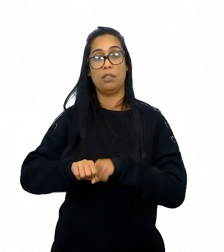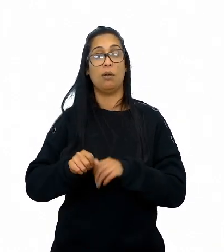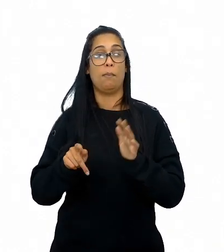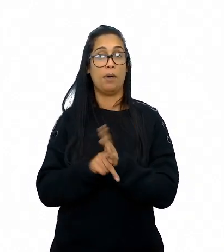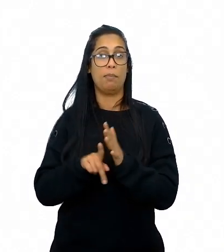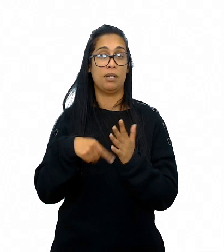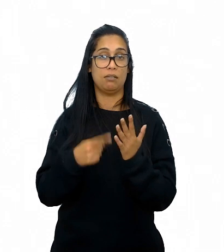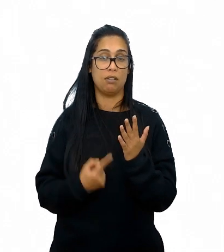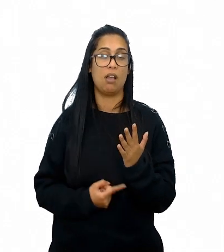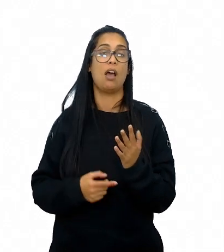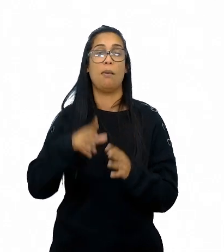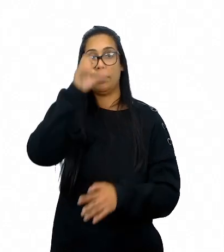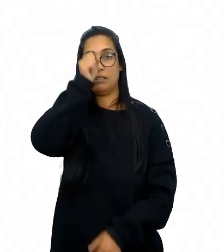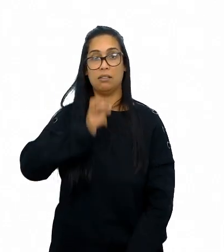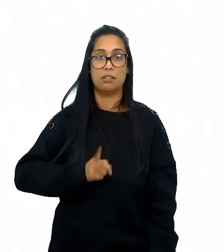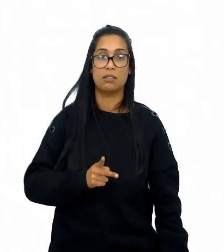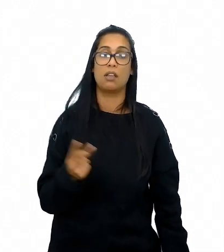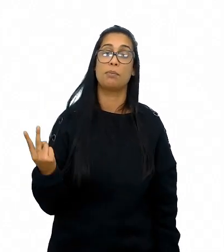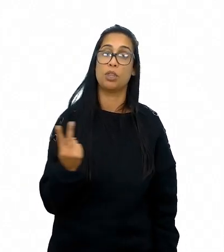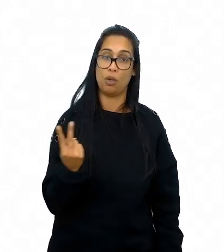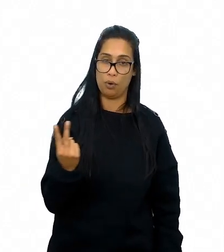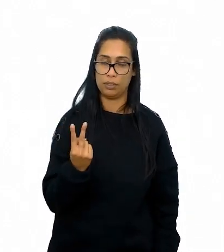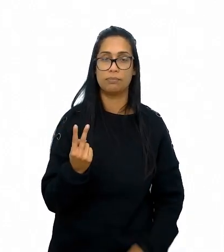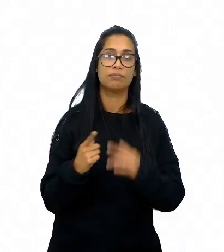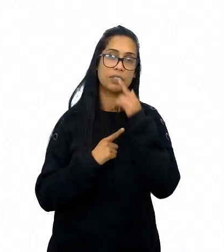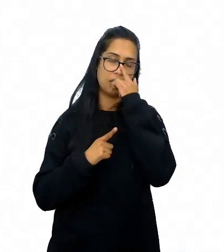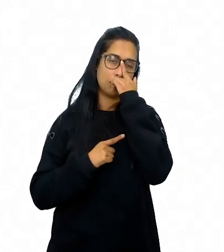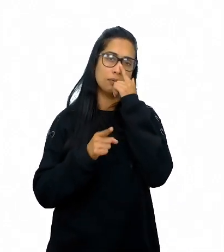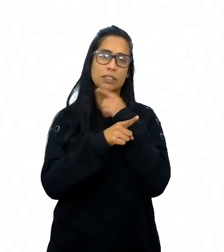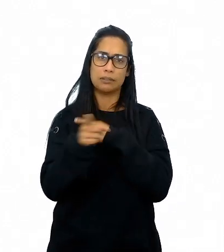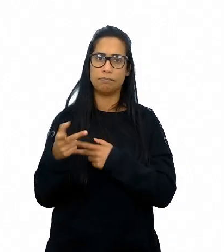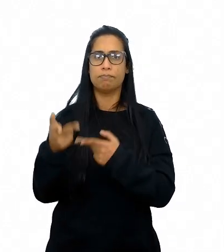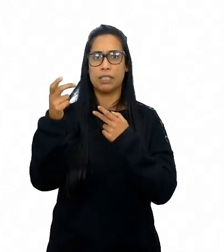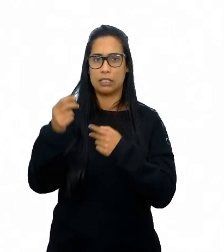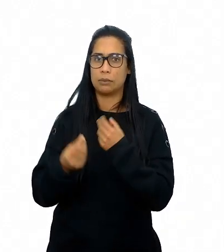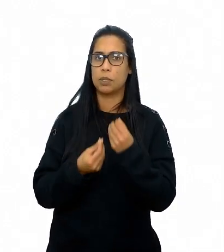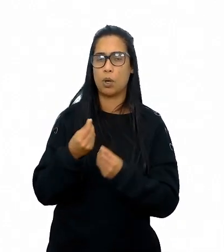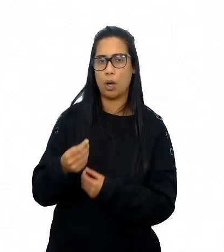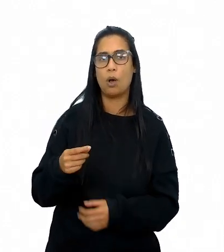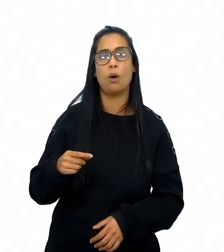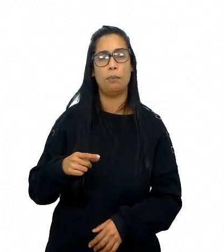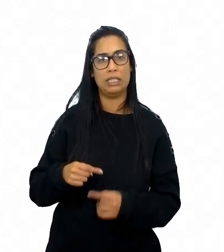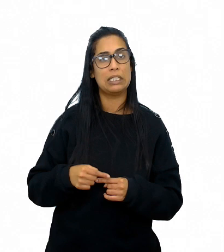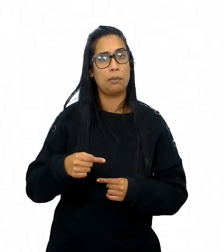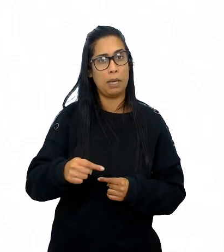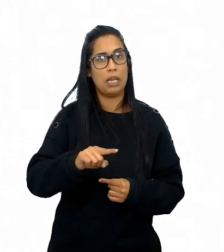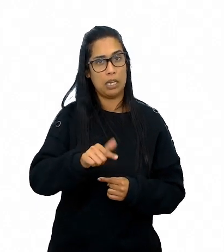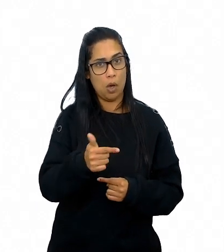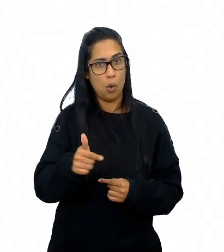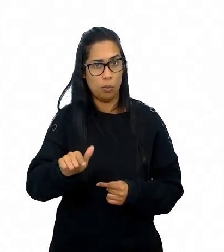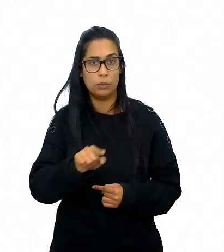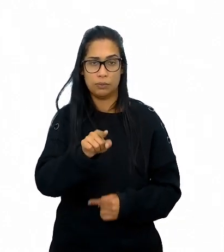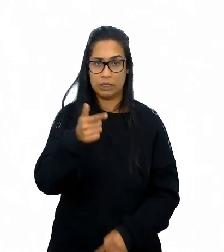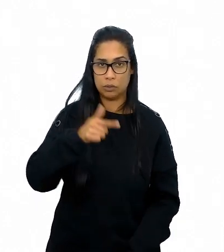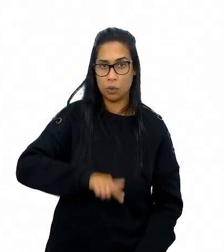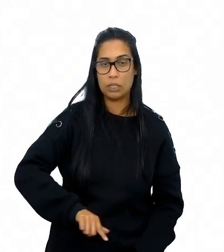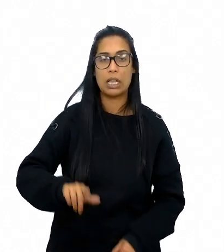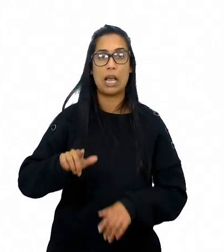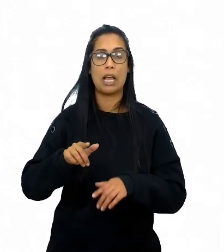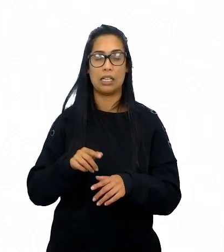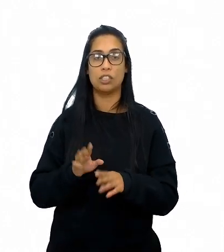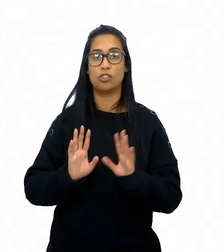Sempre, volume 2, né? Vocês vão ver que quando a gente chegar lá nas próximas semanas, vocês vão ter já o acesso